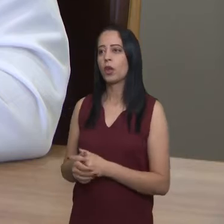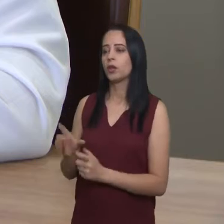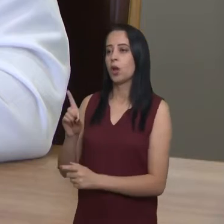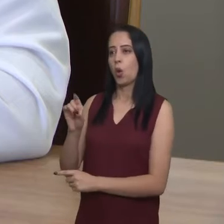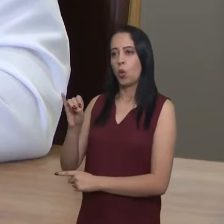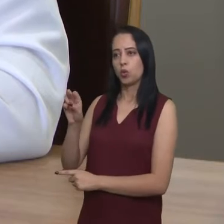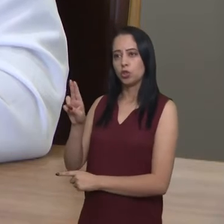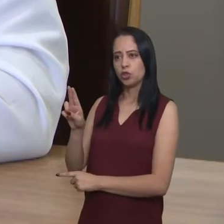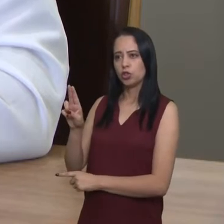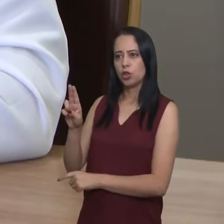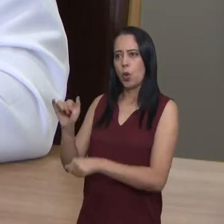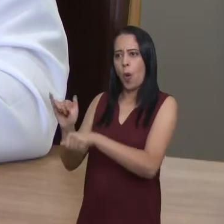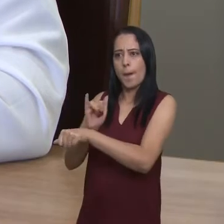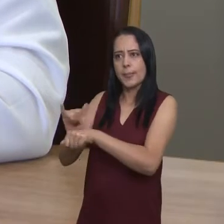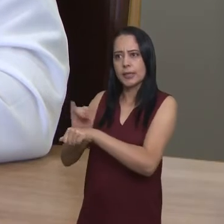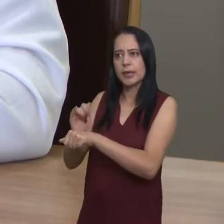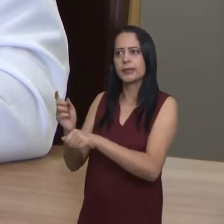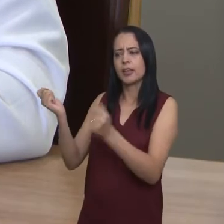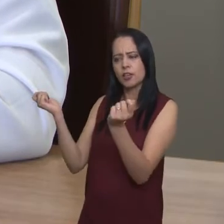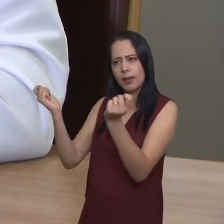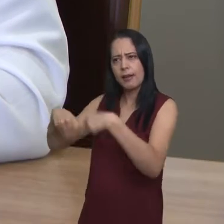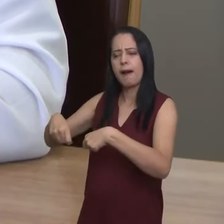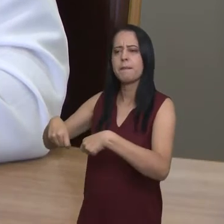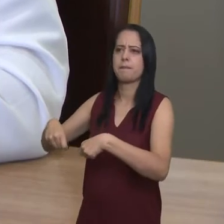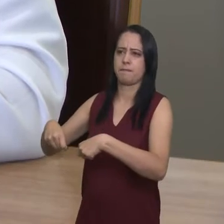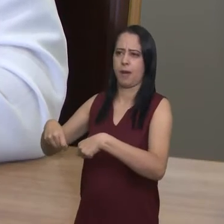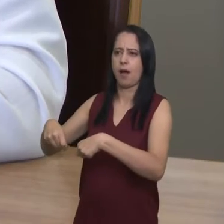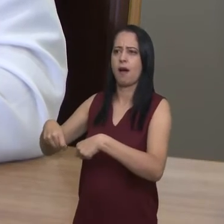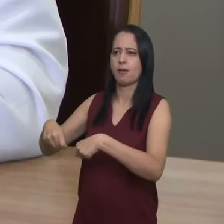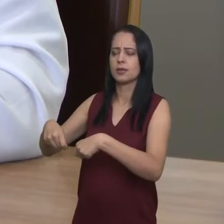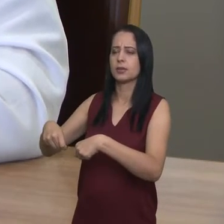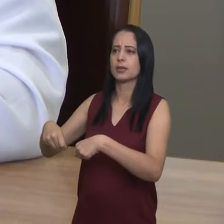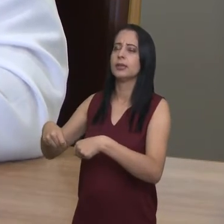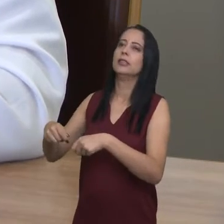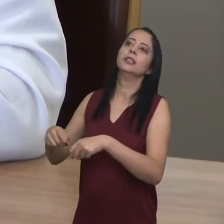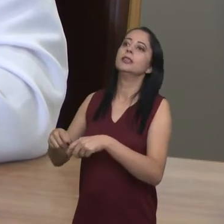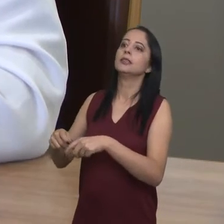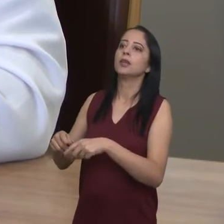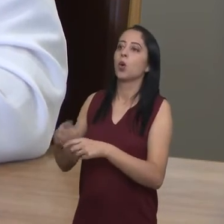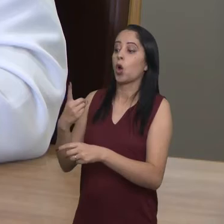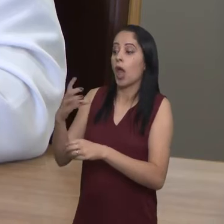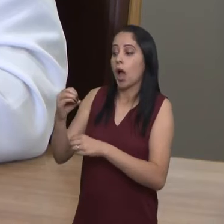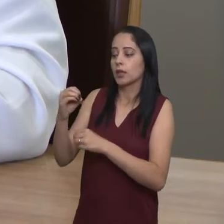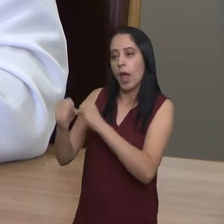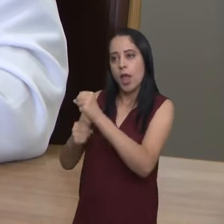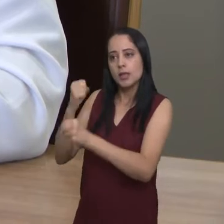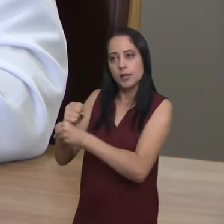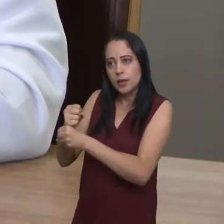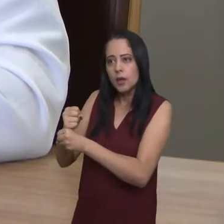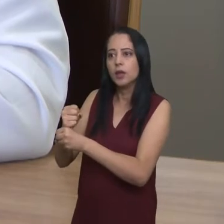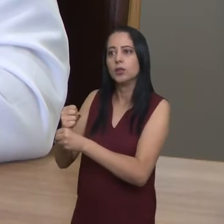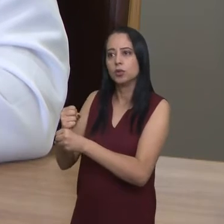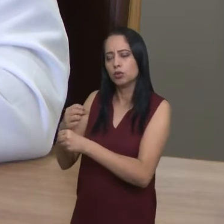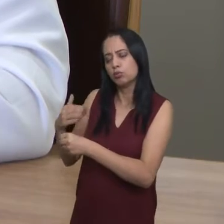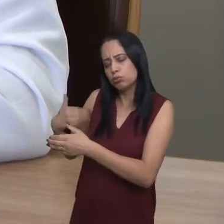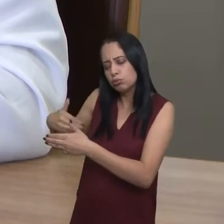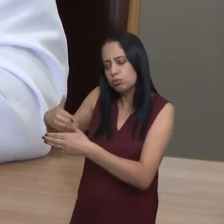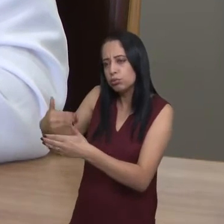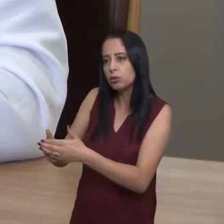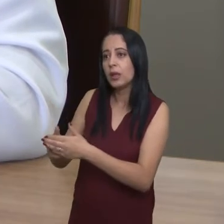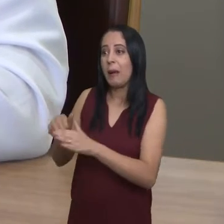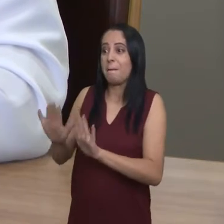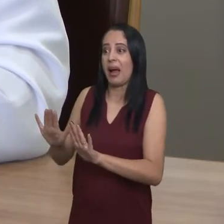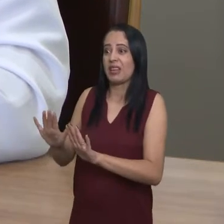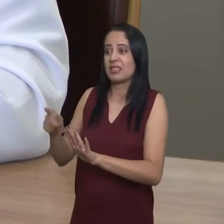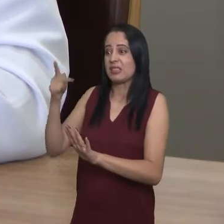planejamento familiar. A maioria das cidades a gente tem o DIU de cobre, que é aquele com duração de 10 anos, né? E às vezes